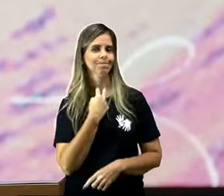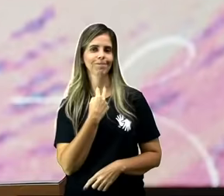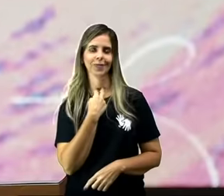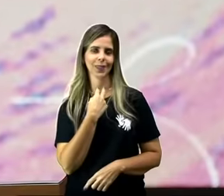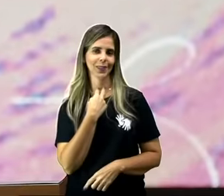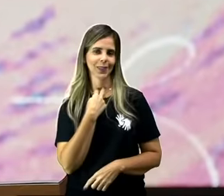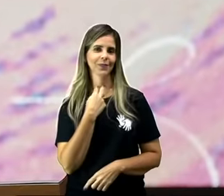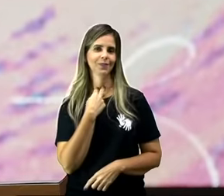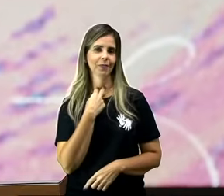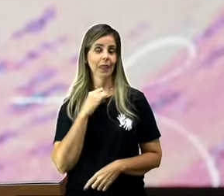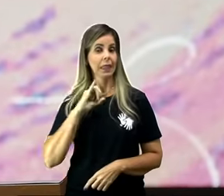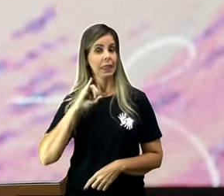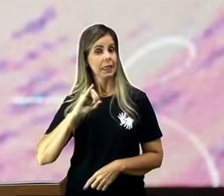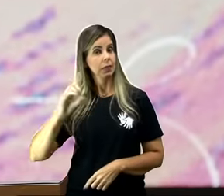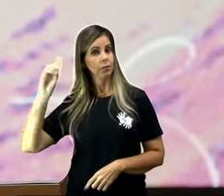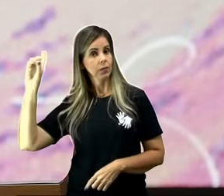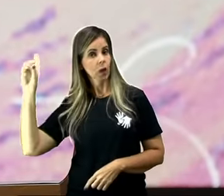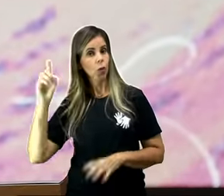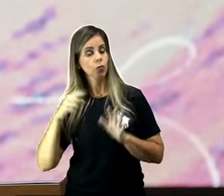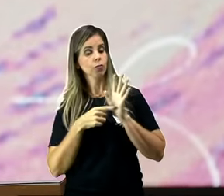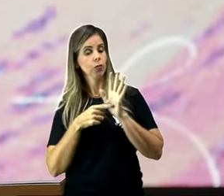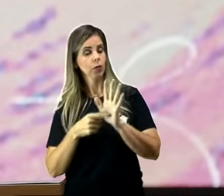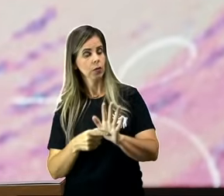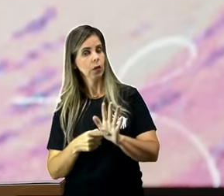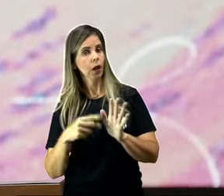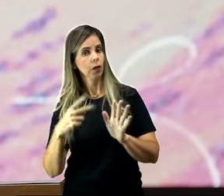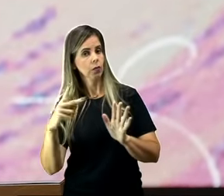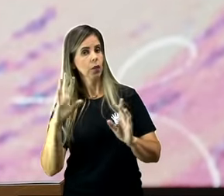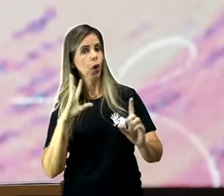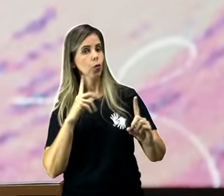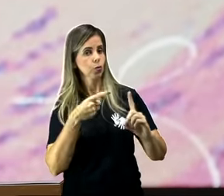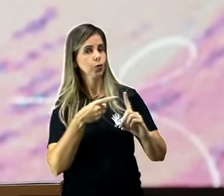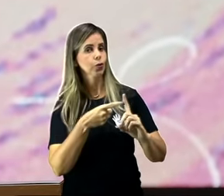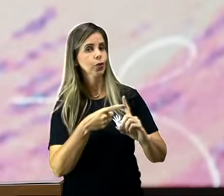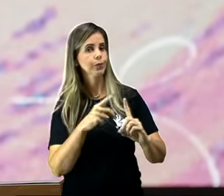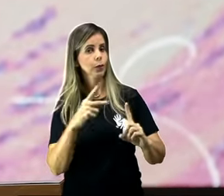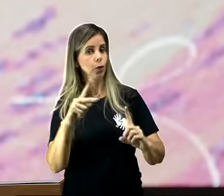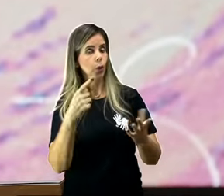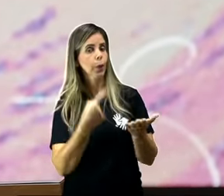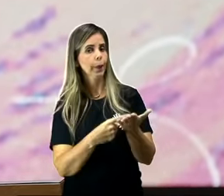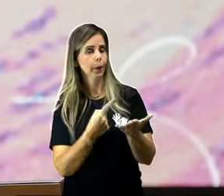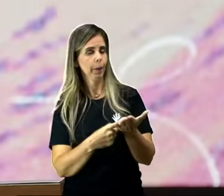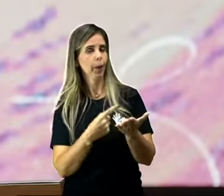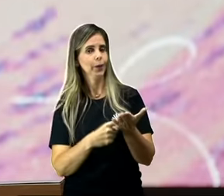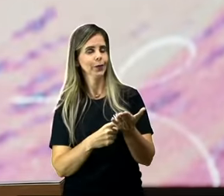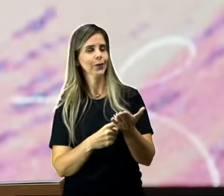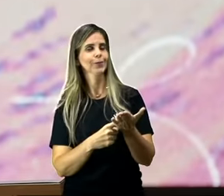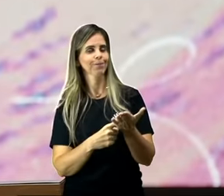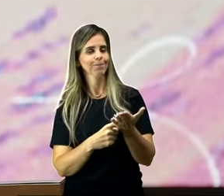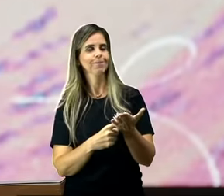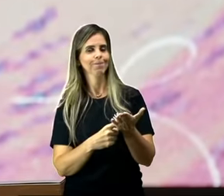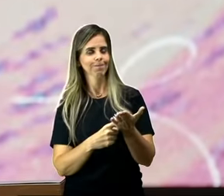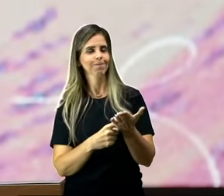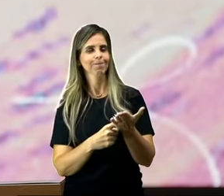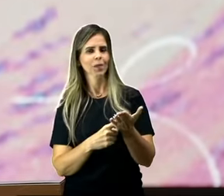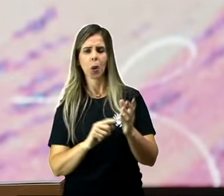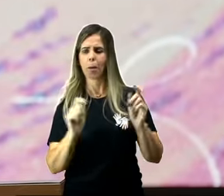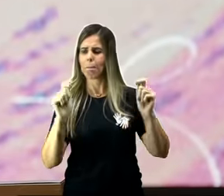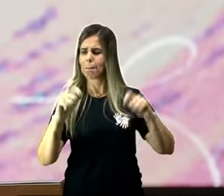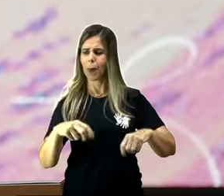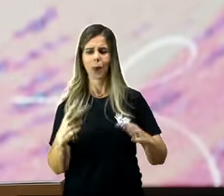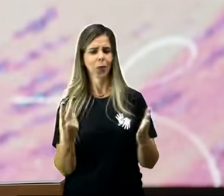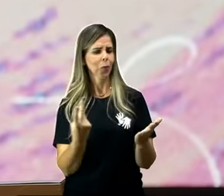propósito, se Deus tem um destino e um propósito para onde Ele está te levando, meu irmão, pode se preparar que você vai ver tudo quanto é força contrária vindo na tua